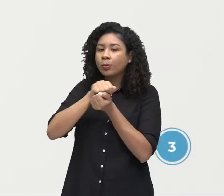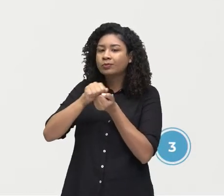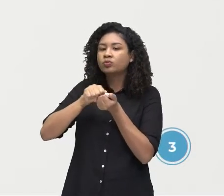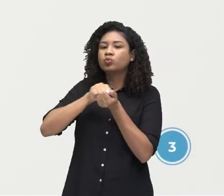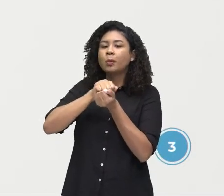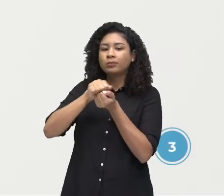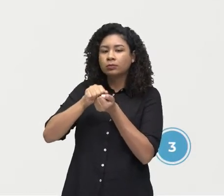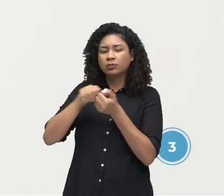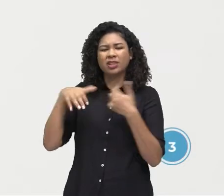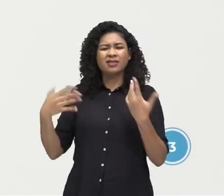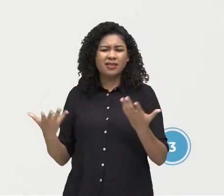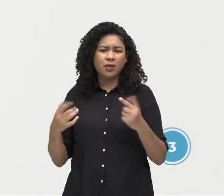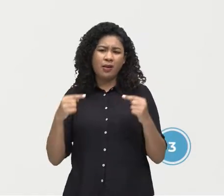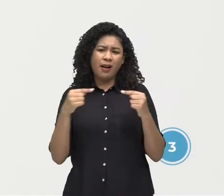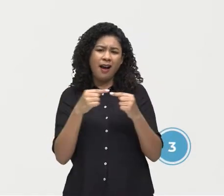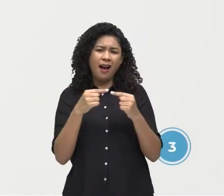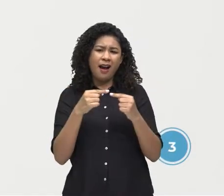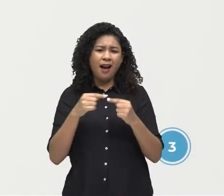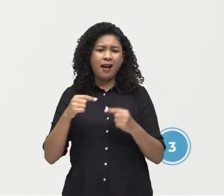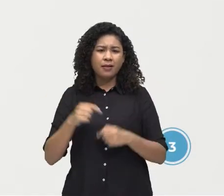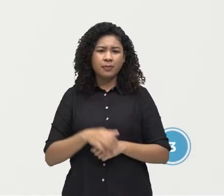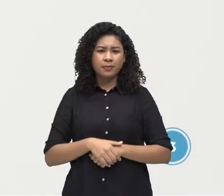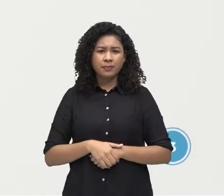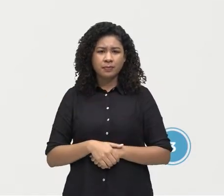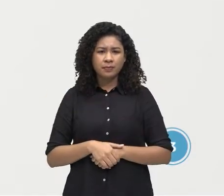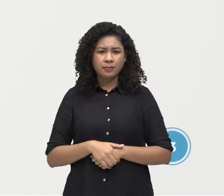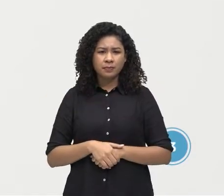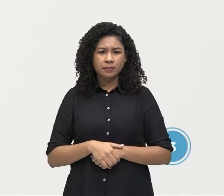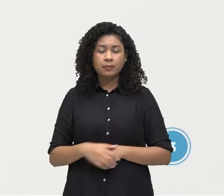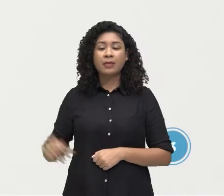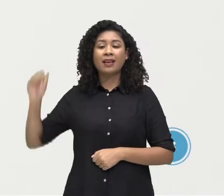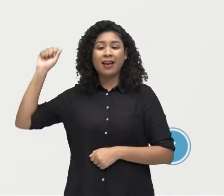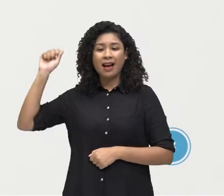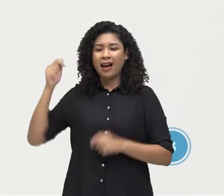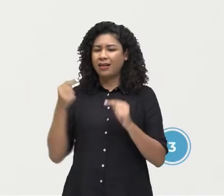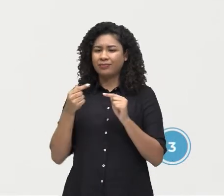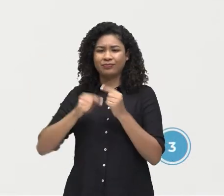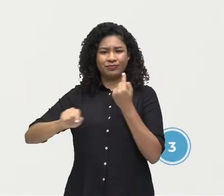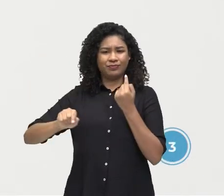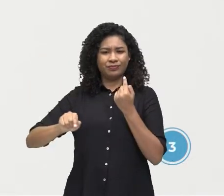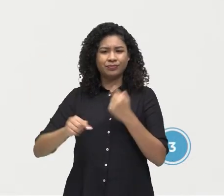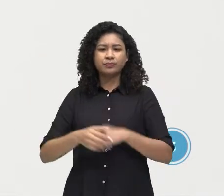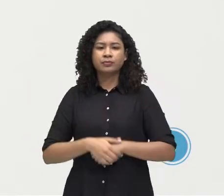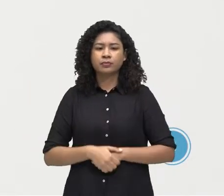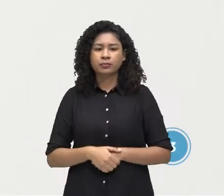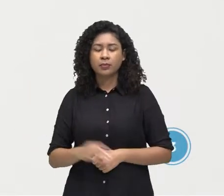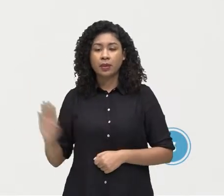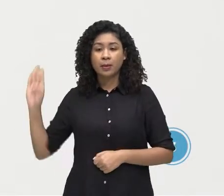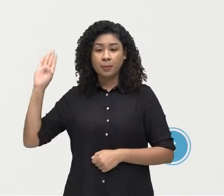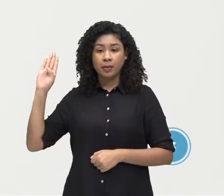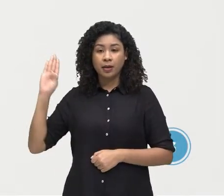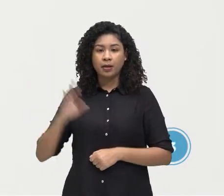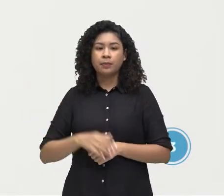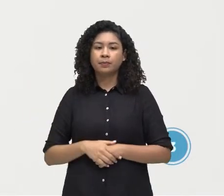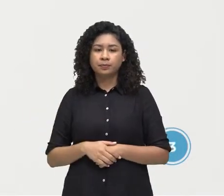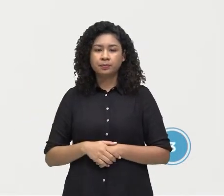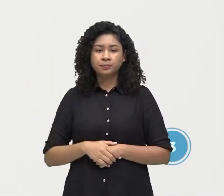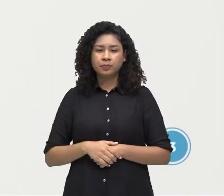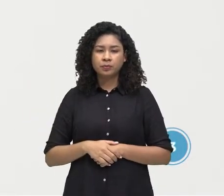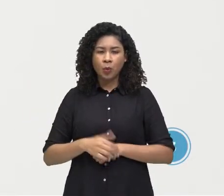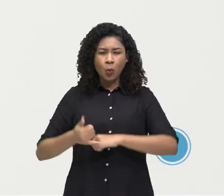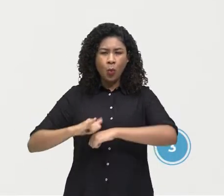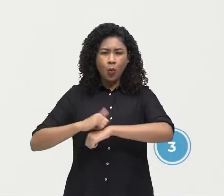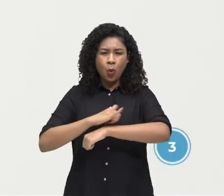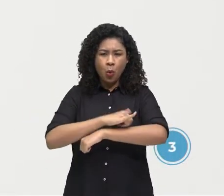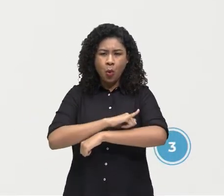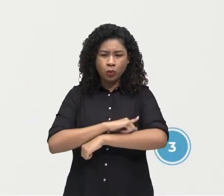nossa letra A. Peraí. Não pode ser a nossa letra A. Letra B, a digestão de gorduras. A digestão de